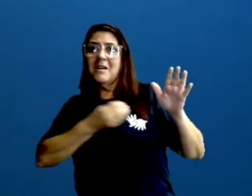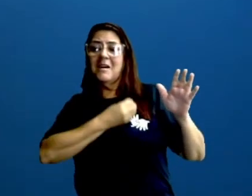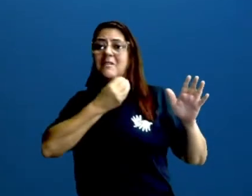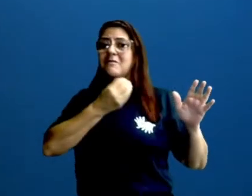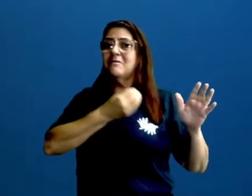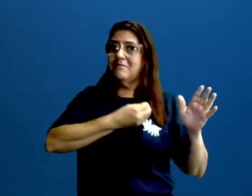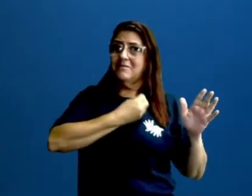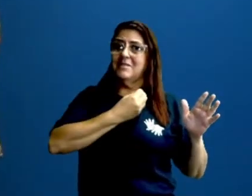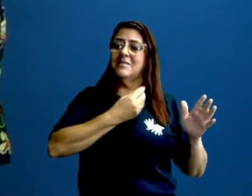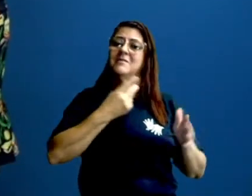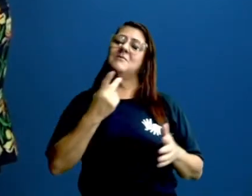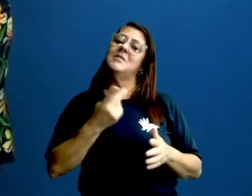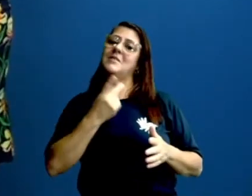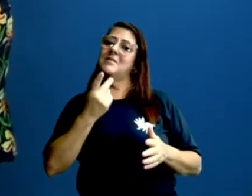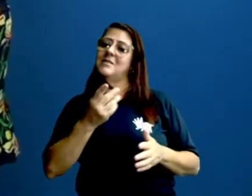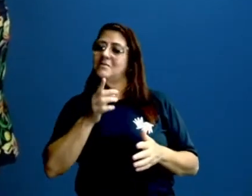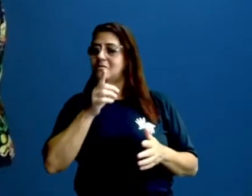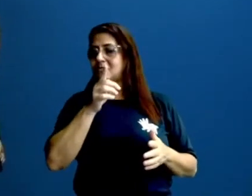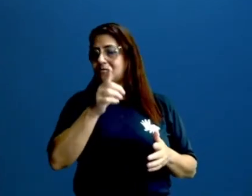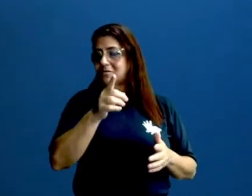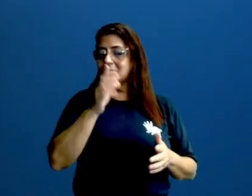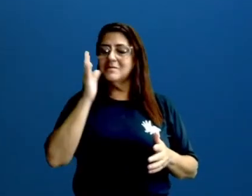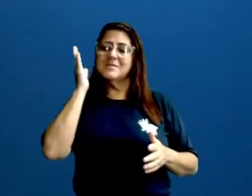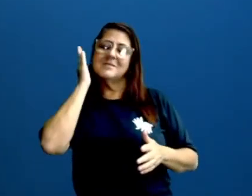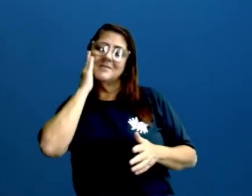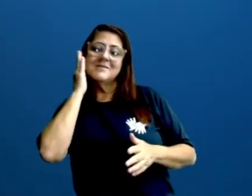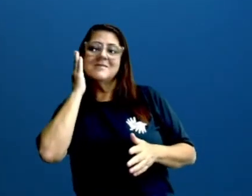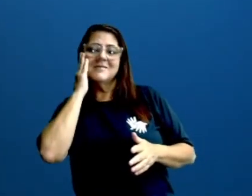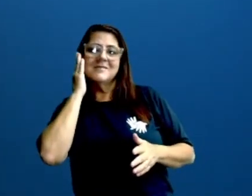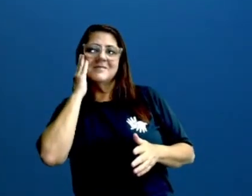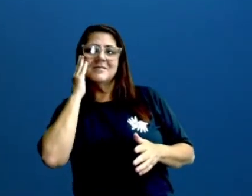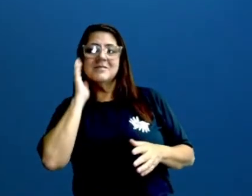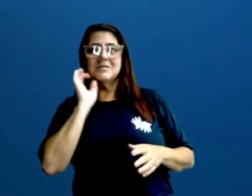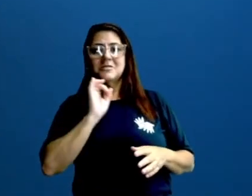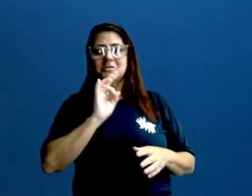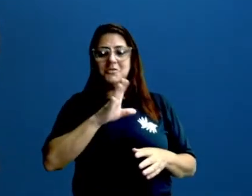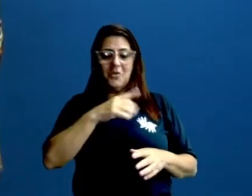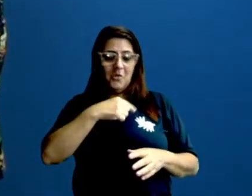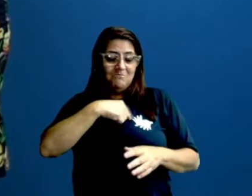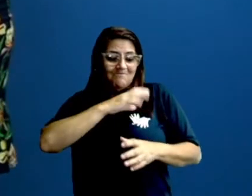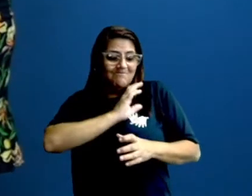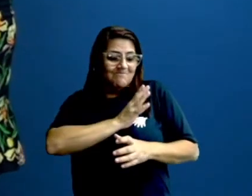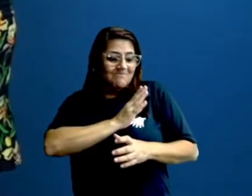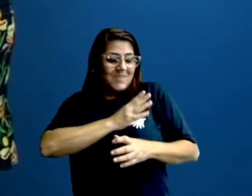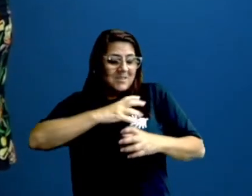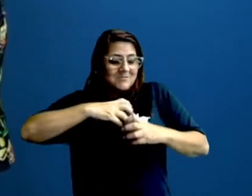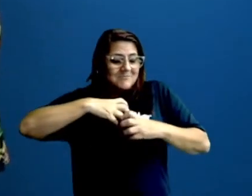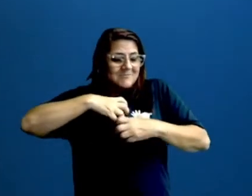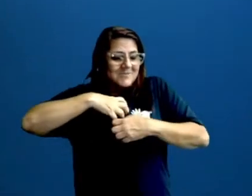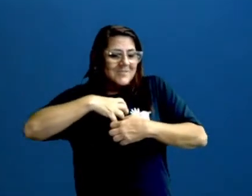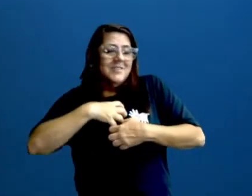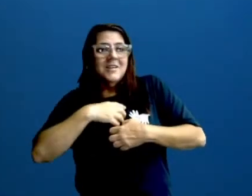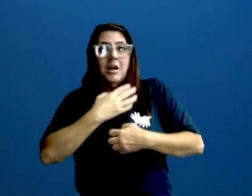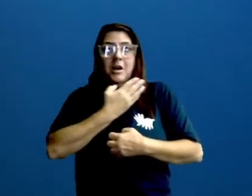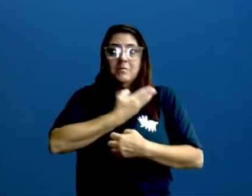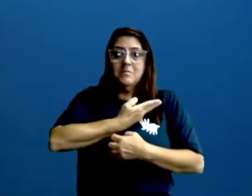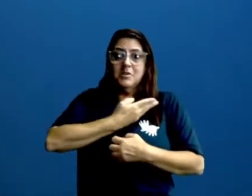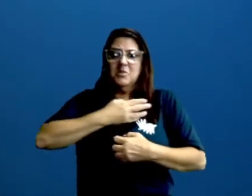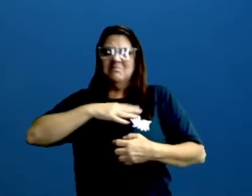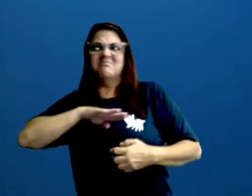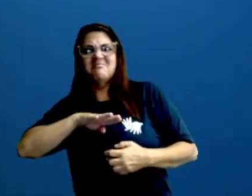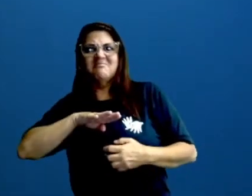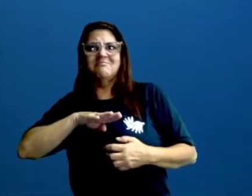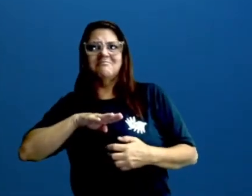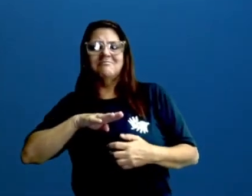dizendo. E você quase entendendo. Basta ver com o coração. É amigo e inimigo.